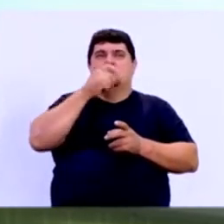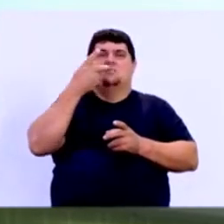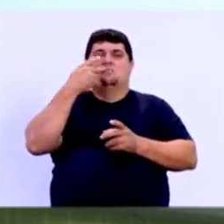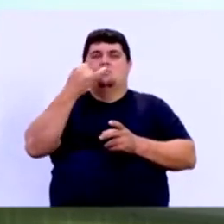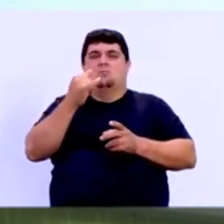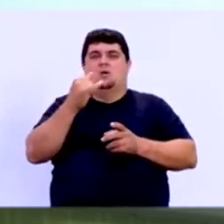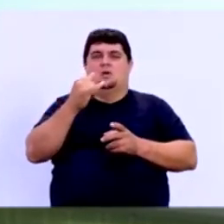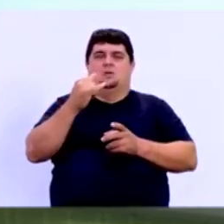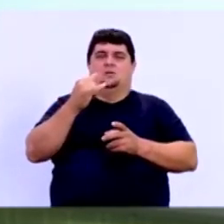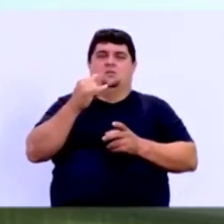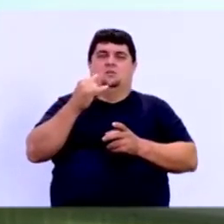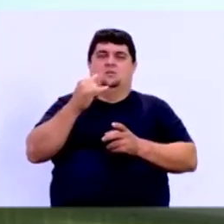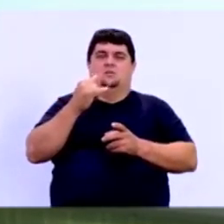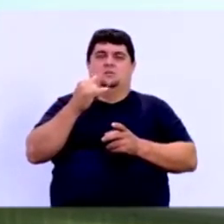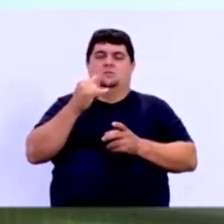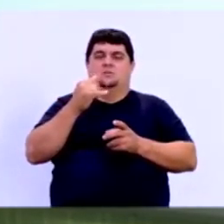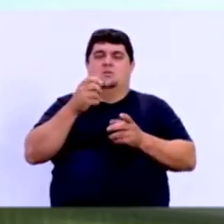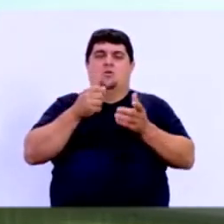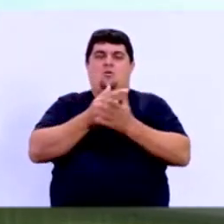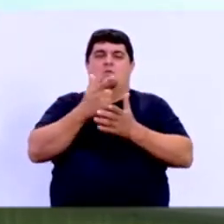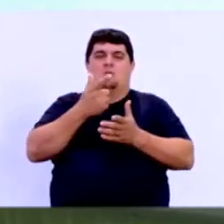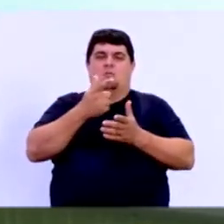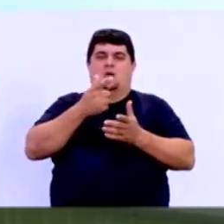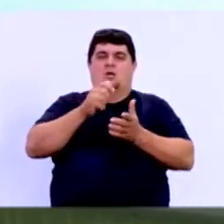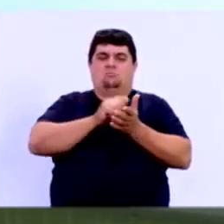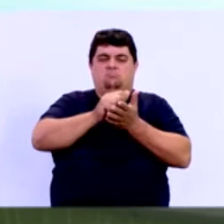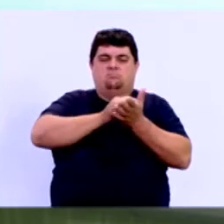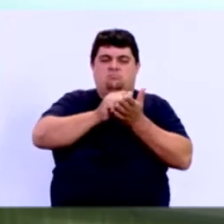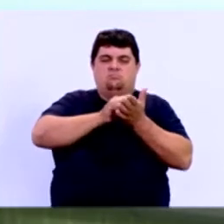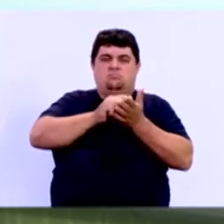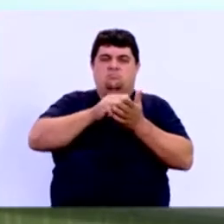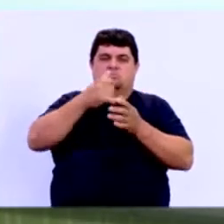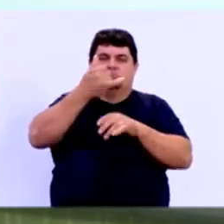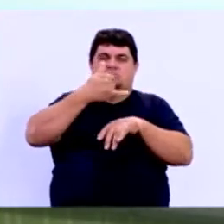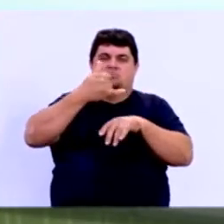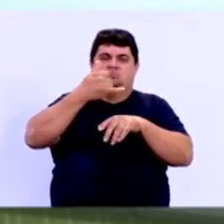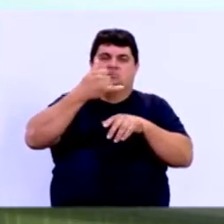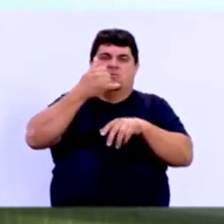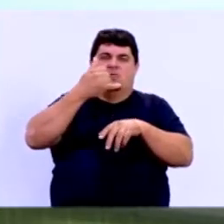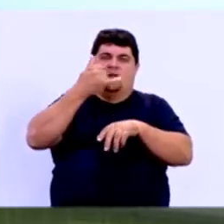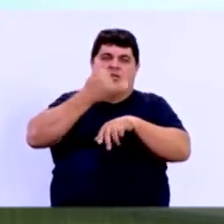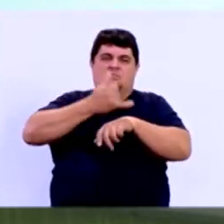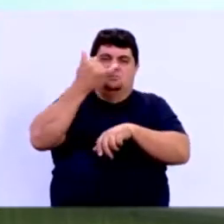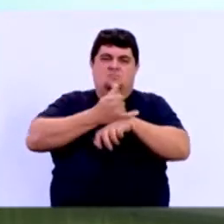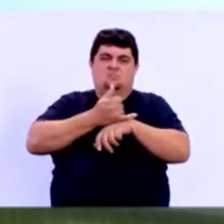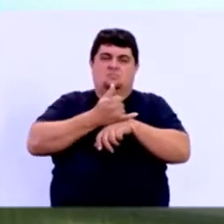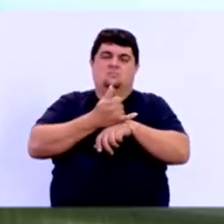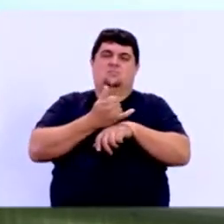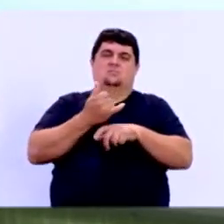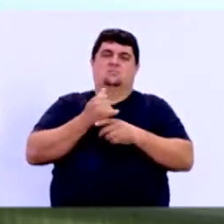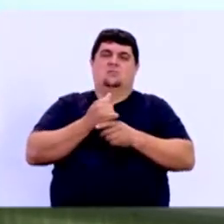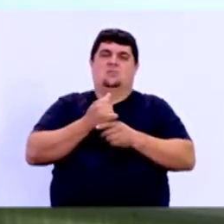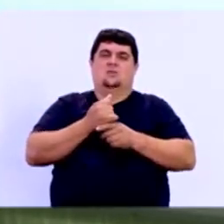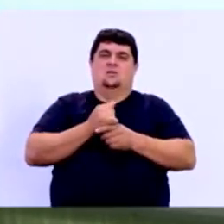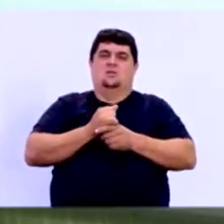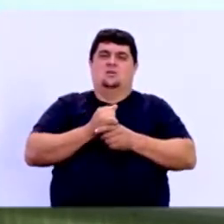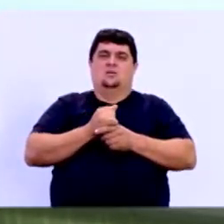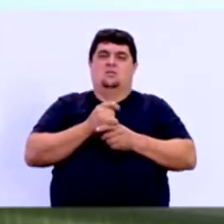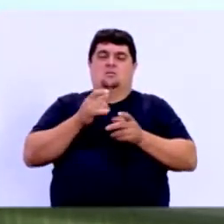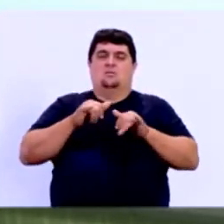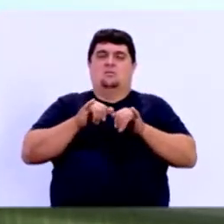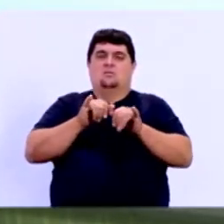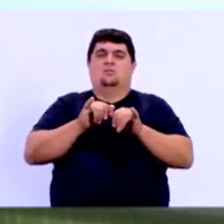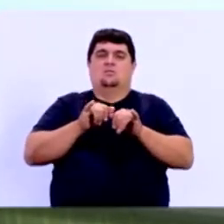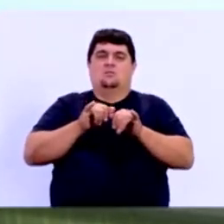ao mercado para comprar a palha de aço. Mas quando a mamãe manda a gente lá no mercado comprar a palha de aço, ela manda